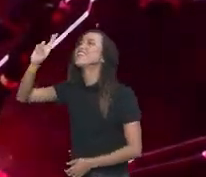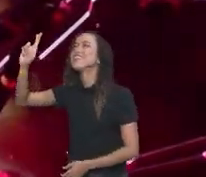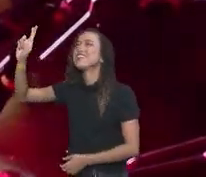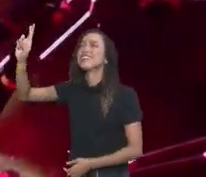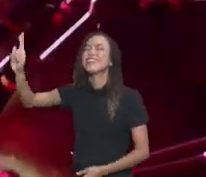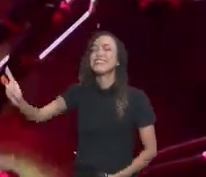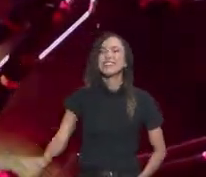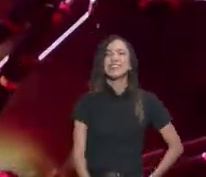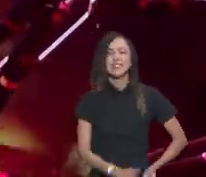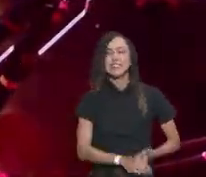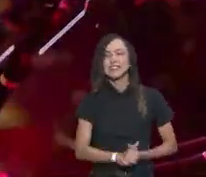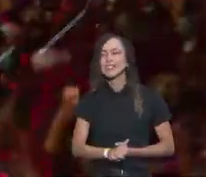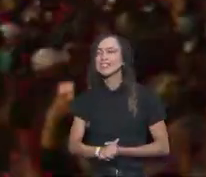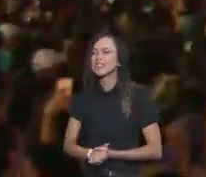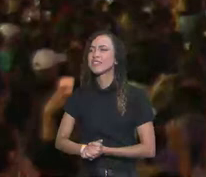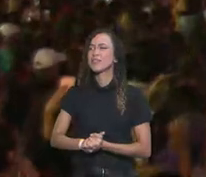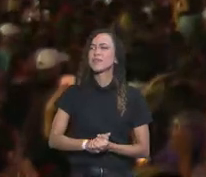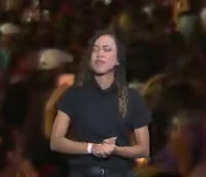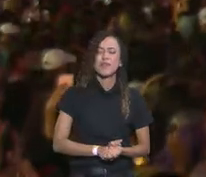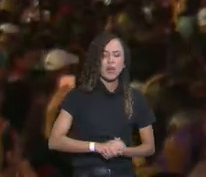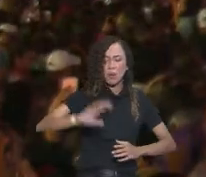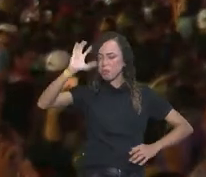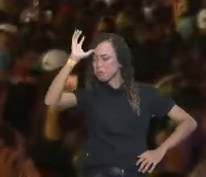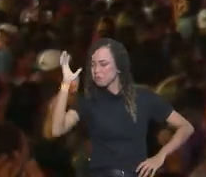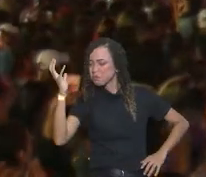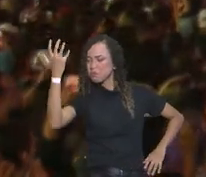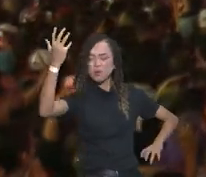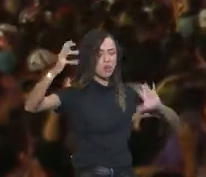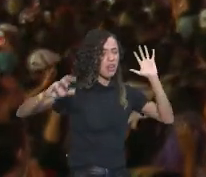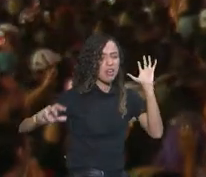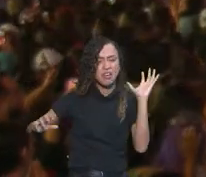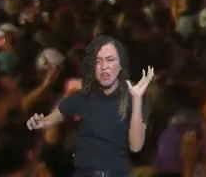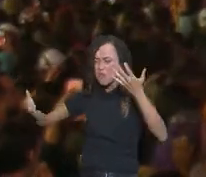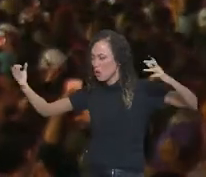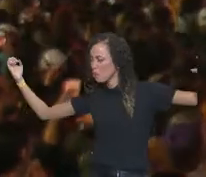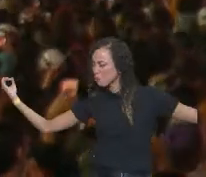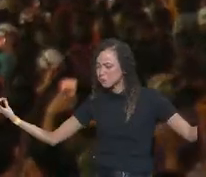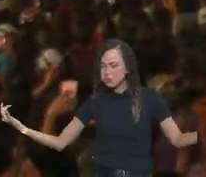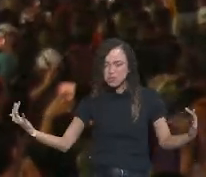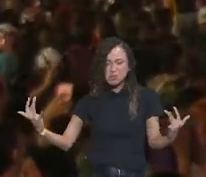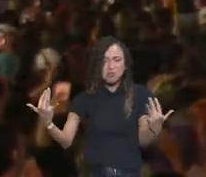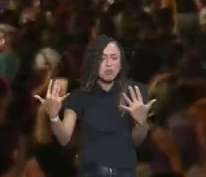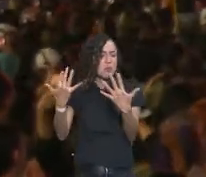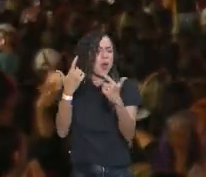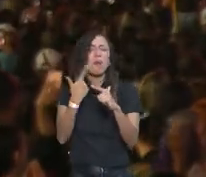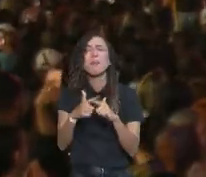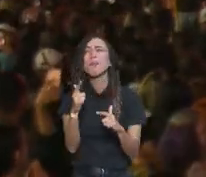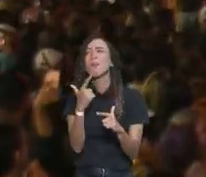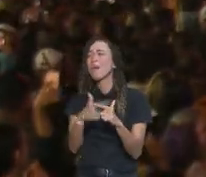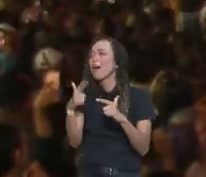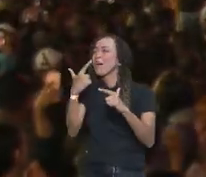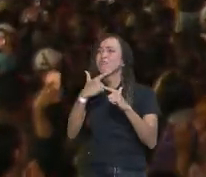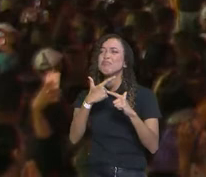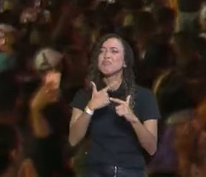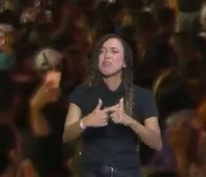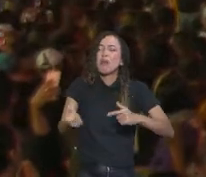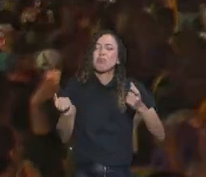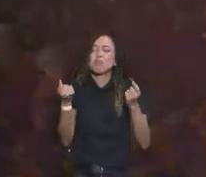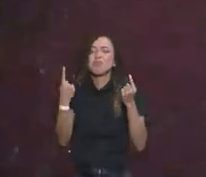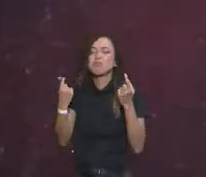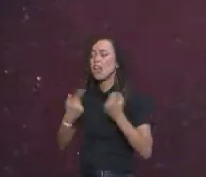em ti há de que houver vem ao que